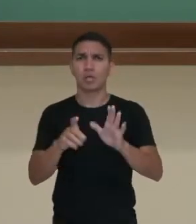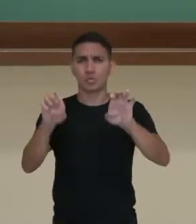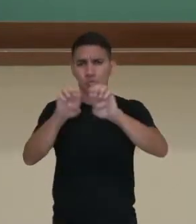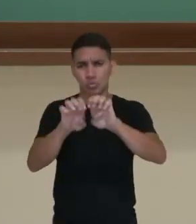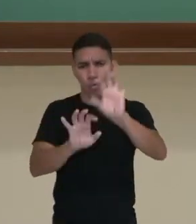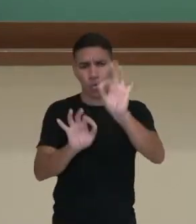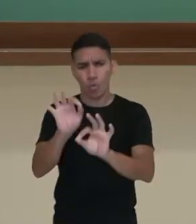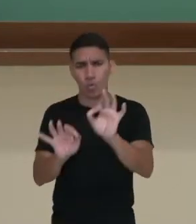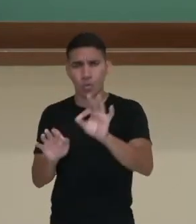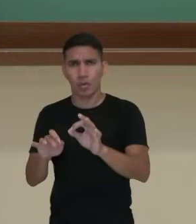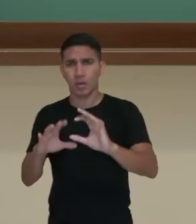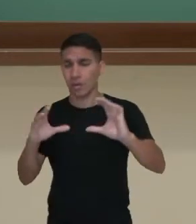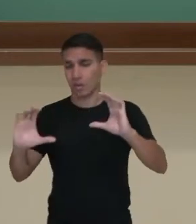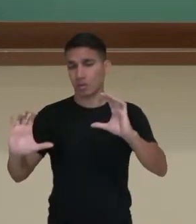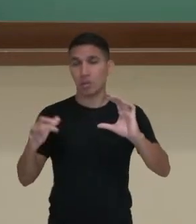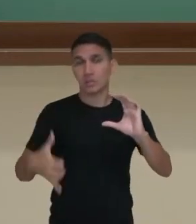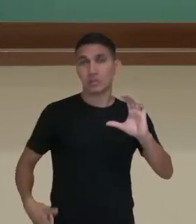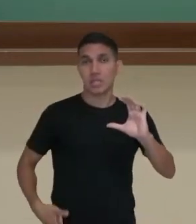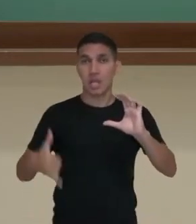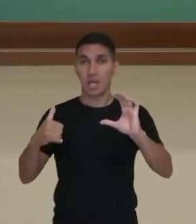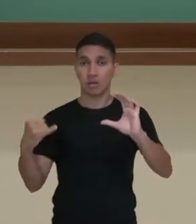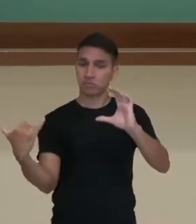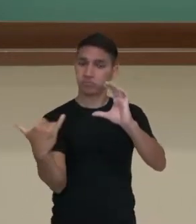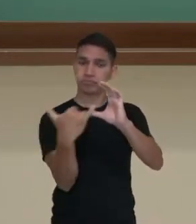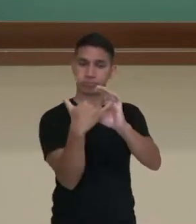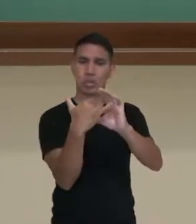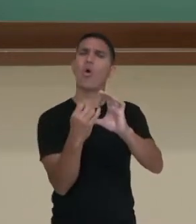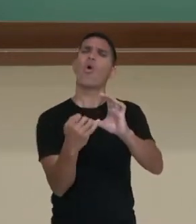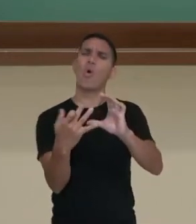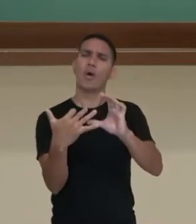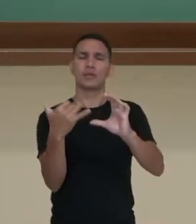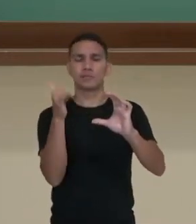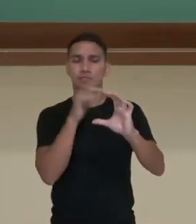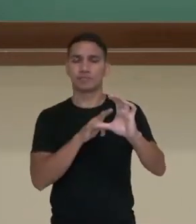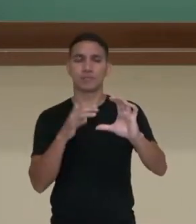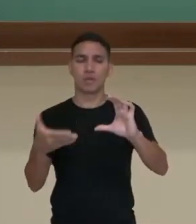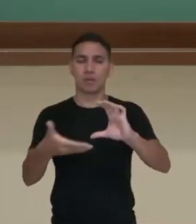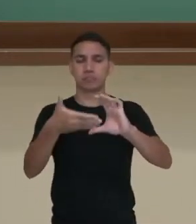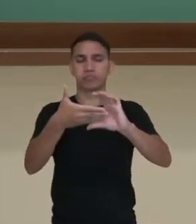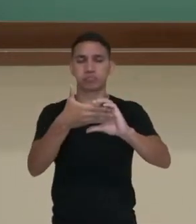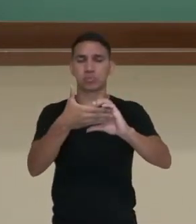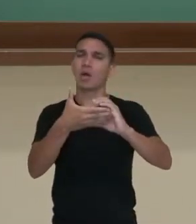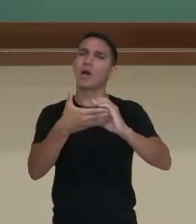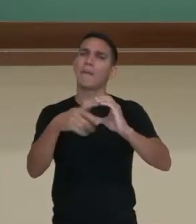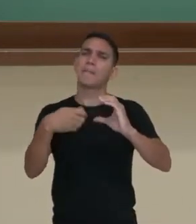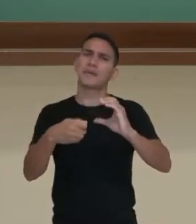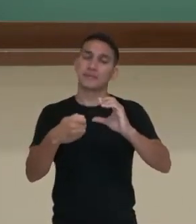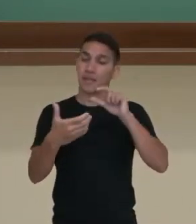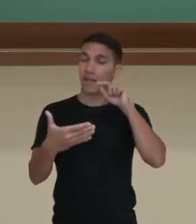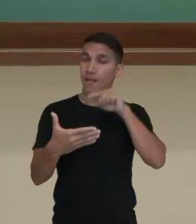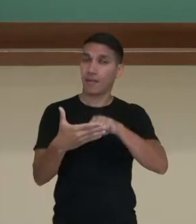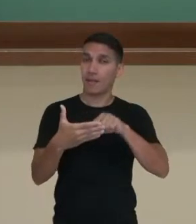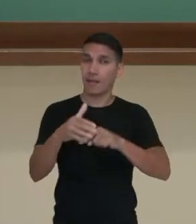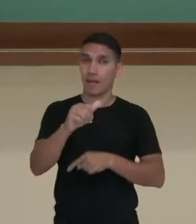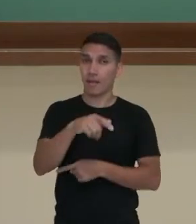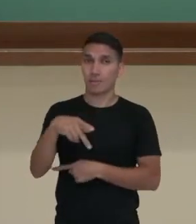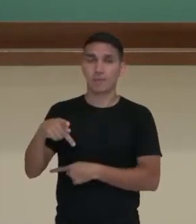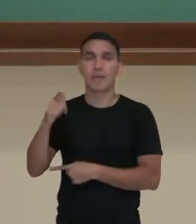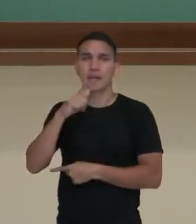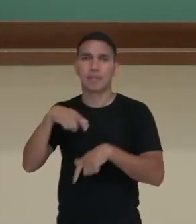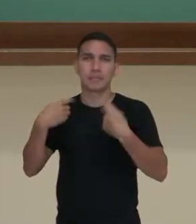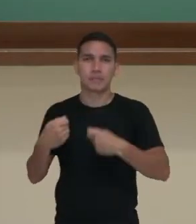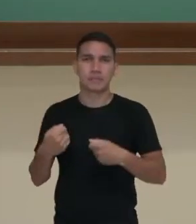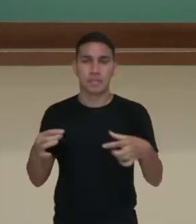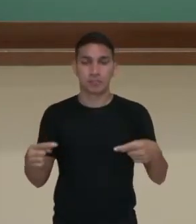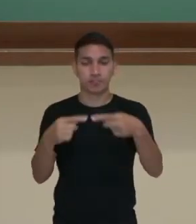onde você encaixa o seu smartphone, claro que daí o seu smartphone tem que ter o aplicativo, né, adequado para